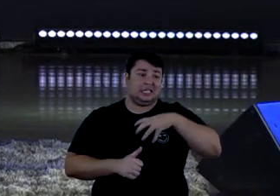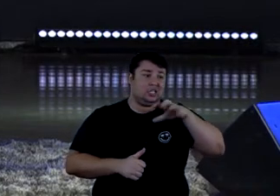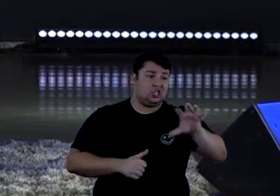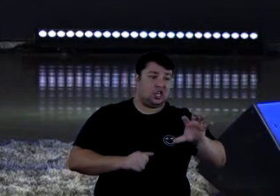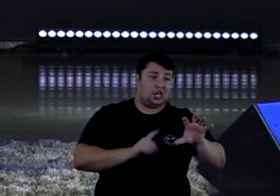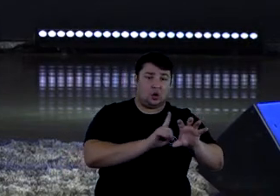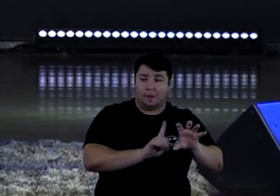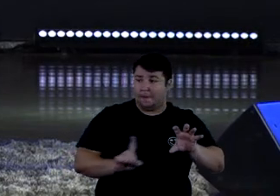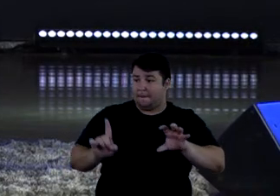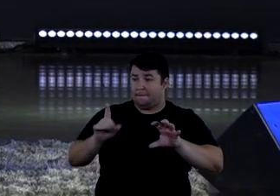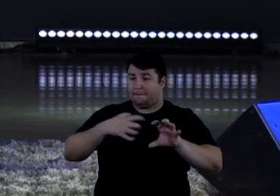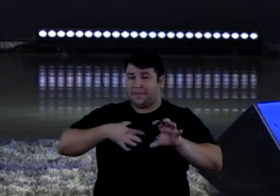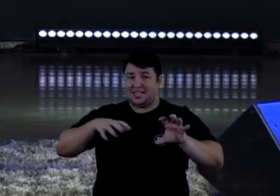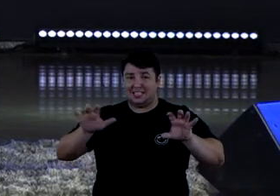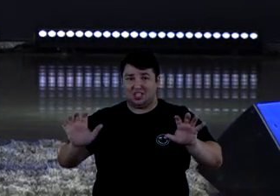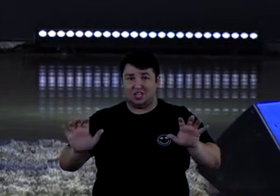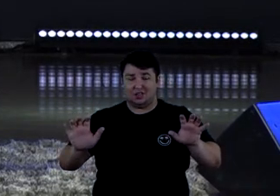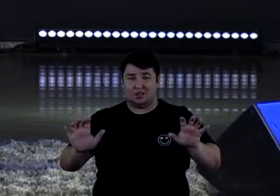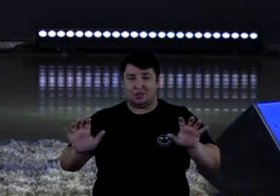para outro.